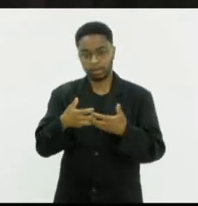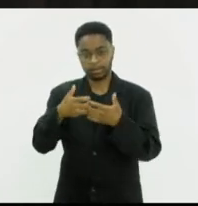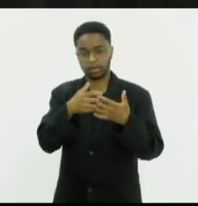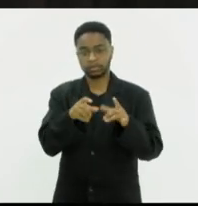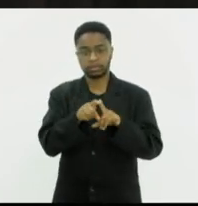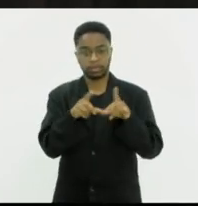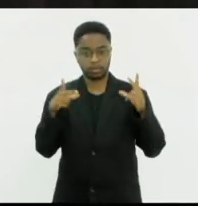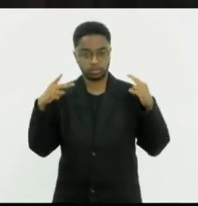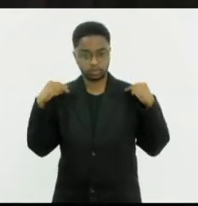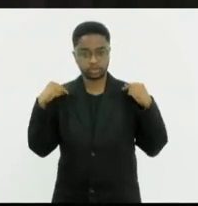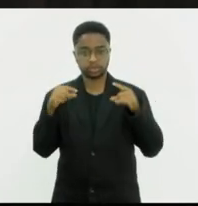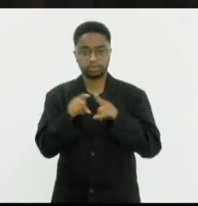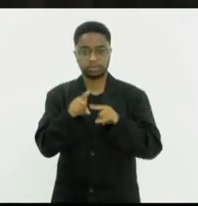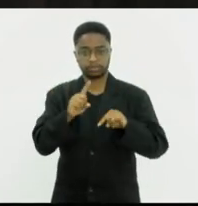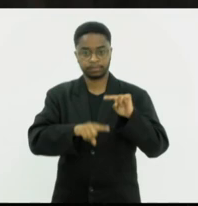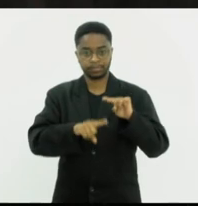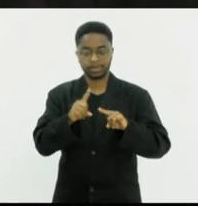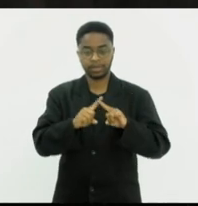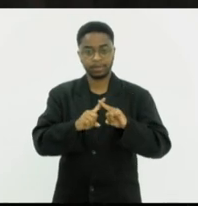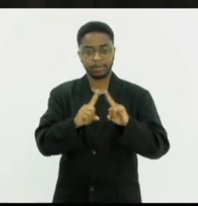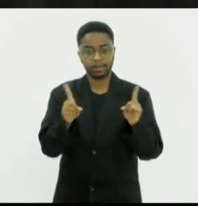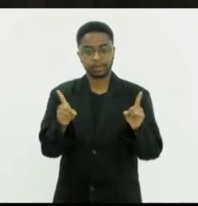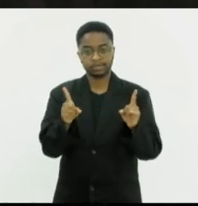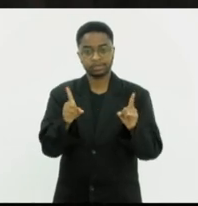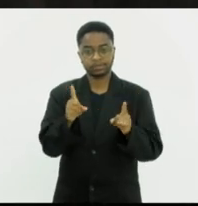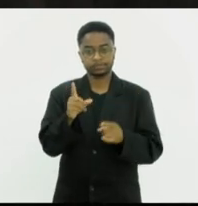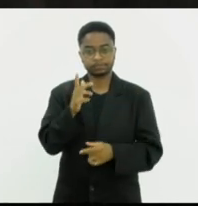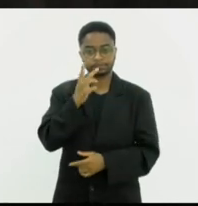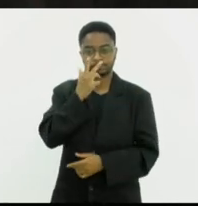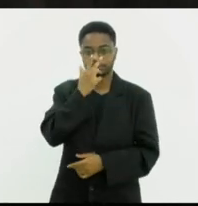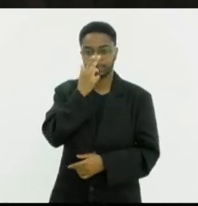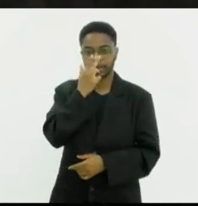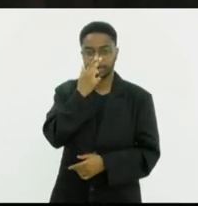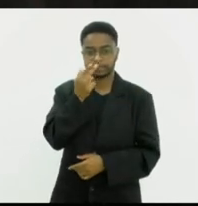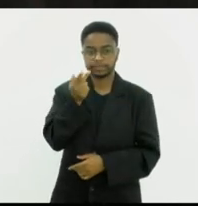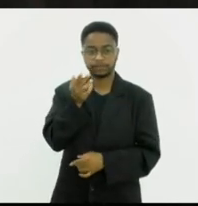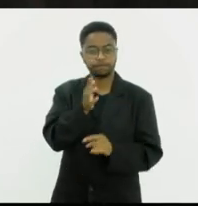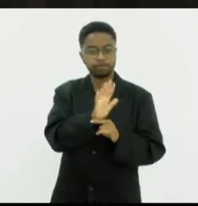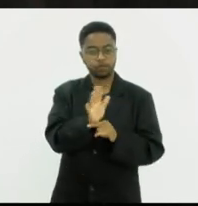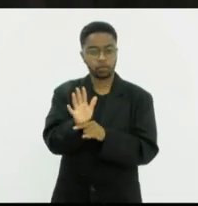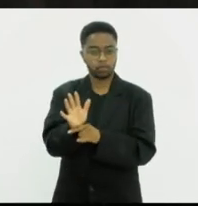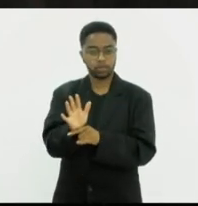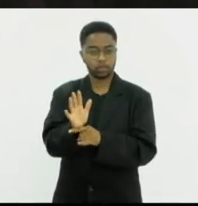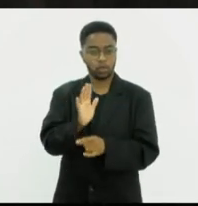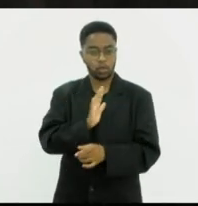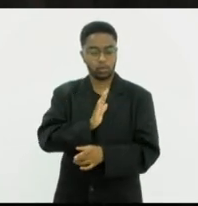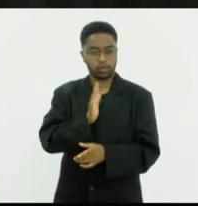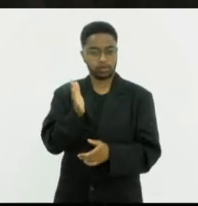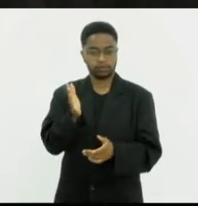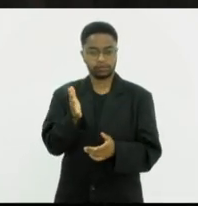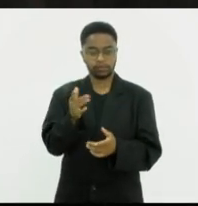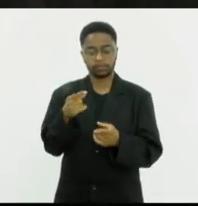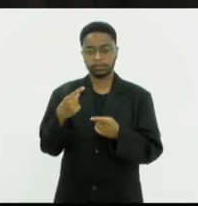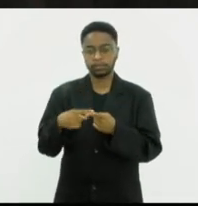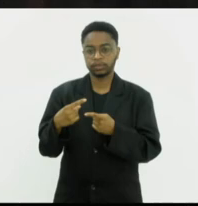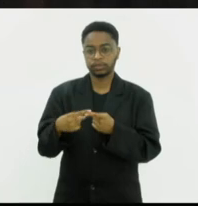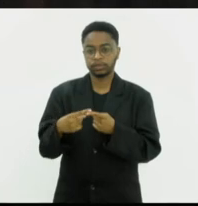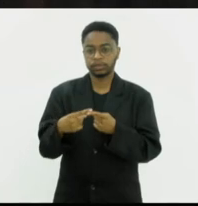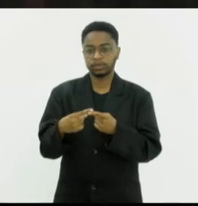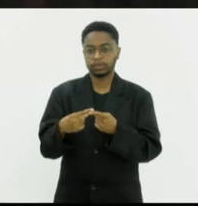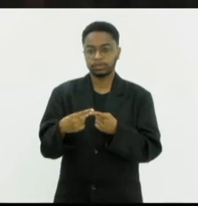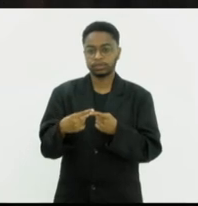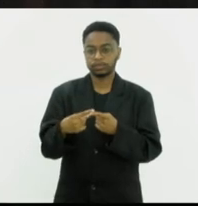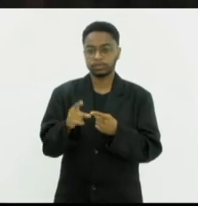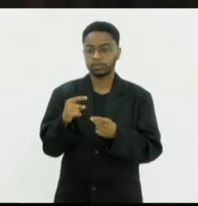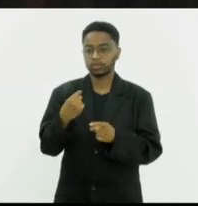tudo. Mas é como fosse um filme de terror, o que você